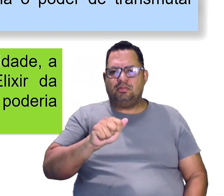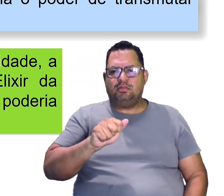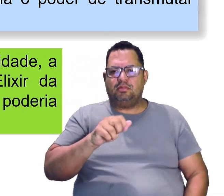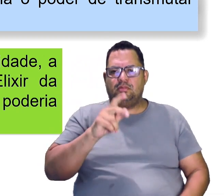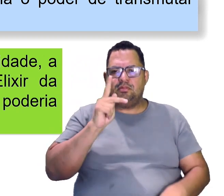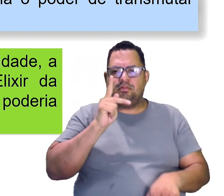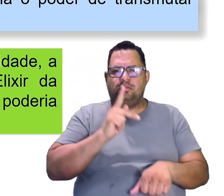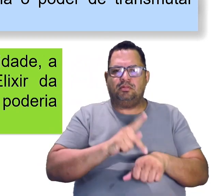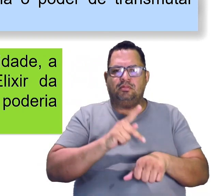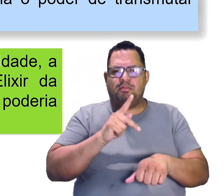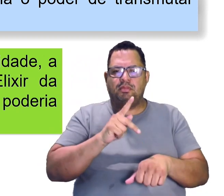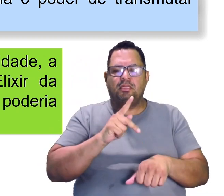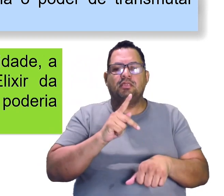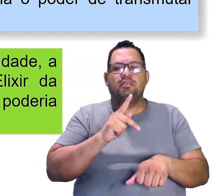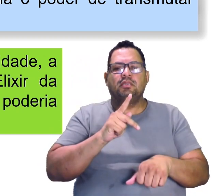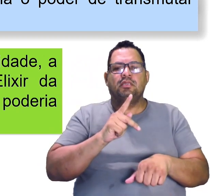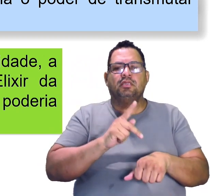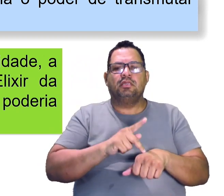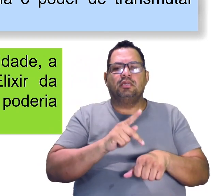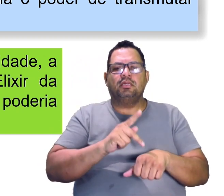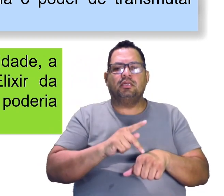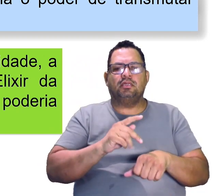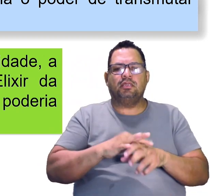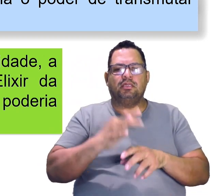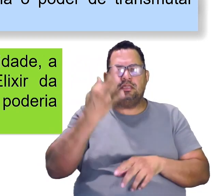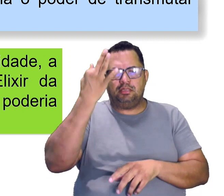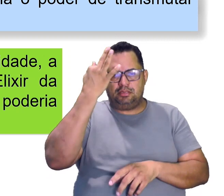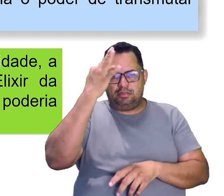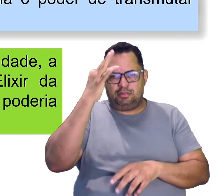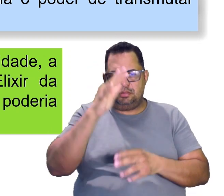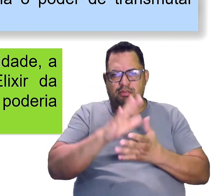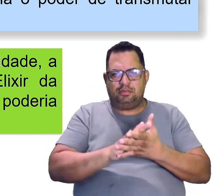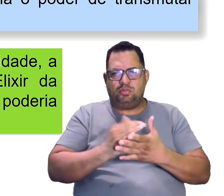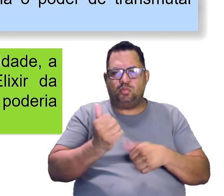pedra filosofal, os